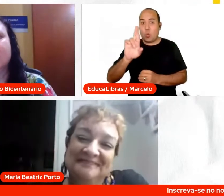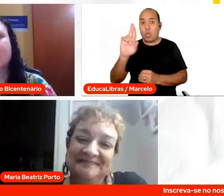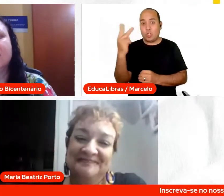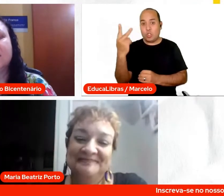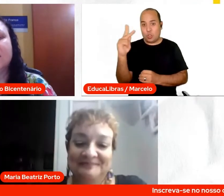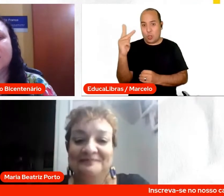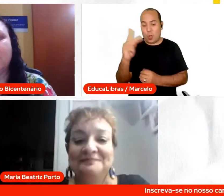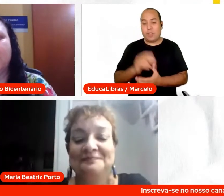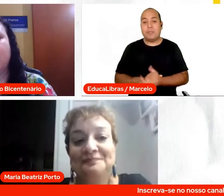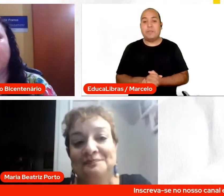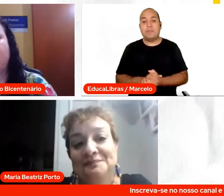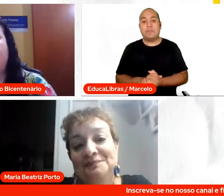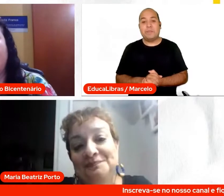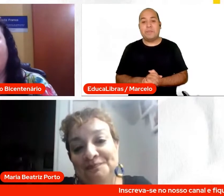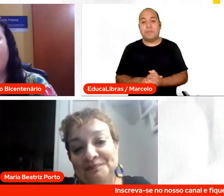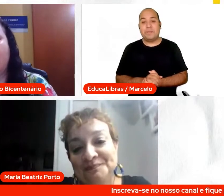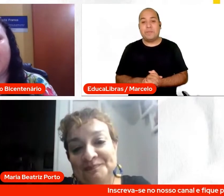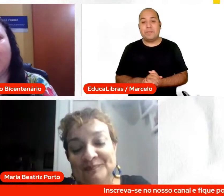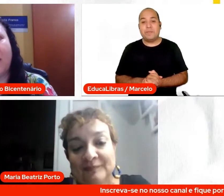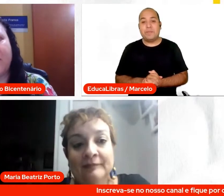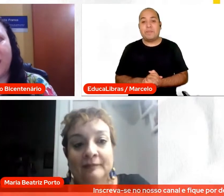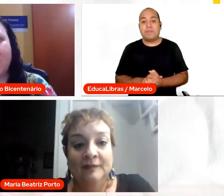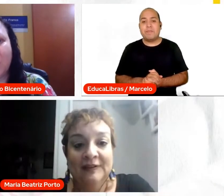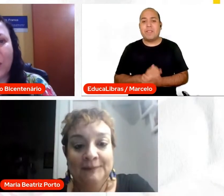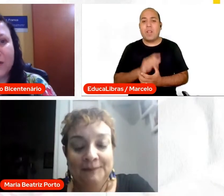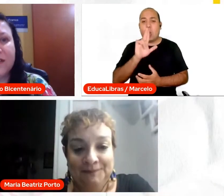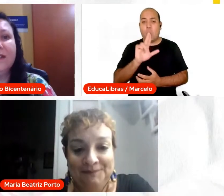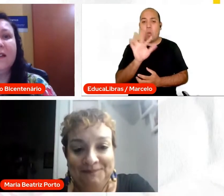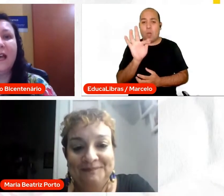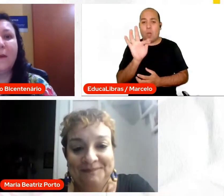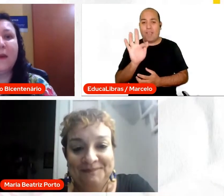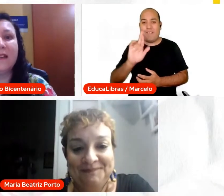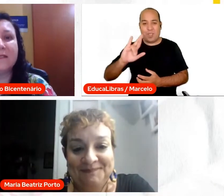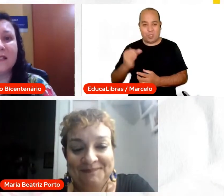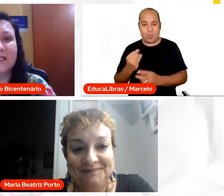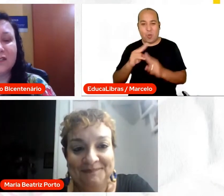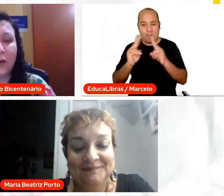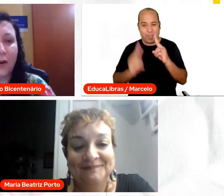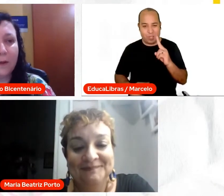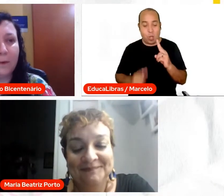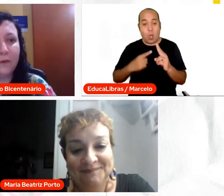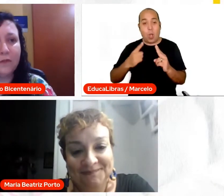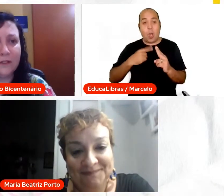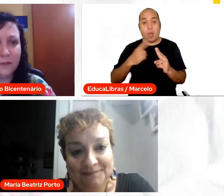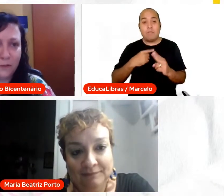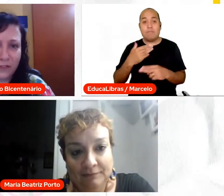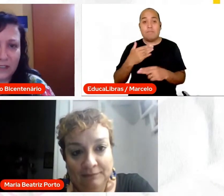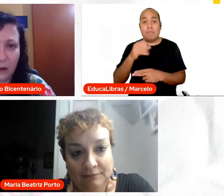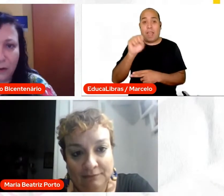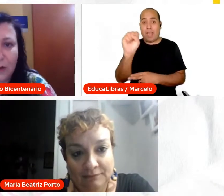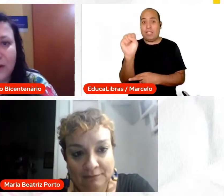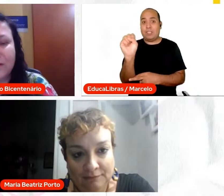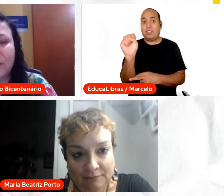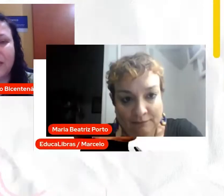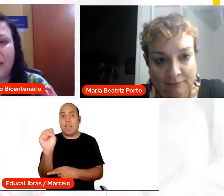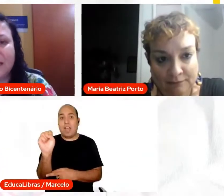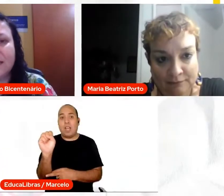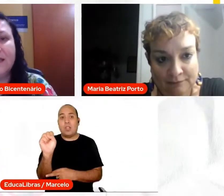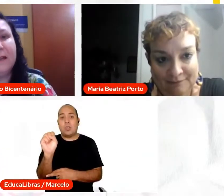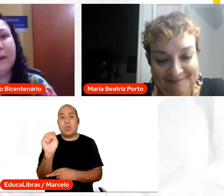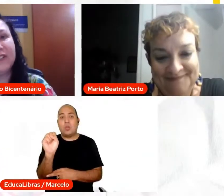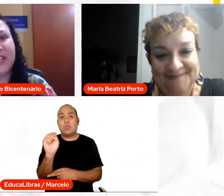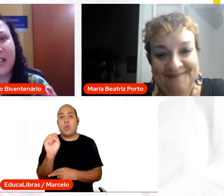pela UFRJ, é mestre em História pelo Federal Fluminense